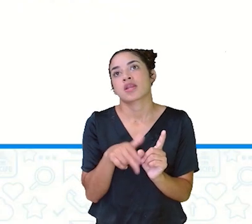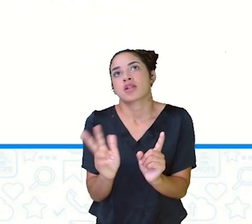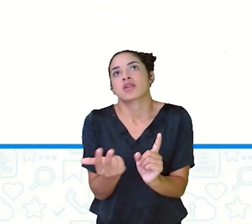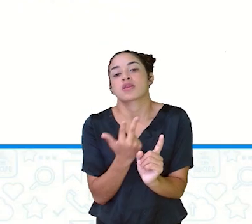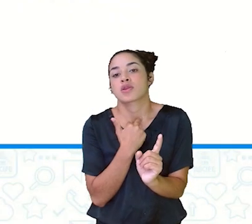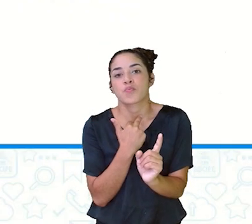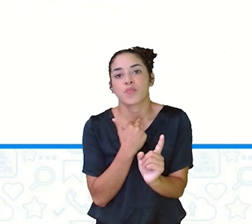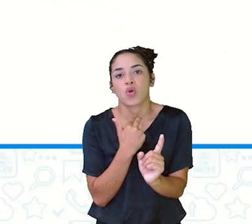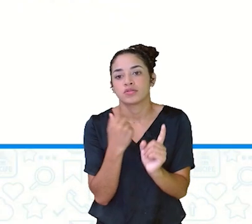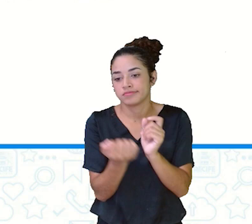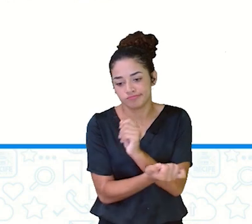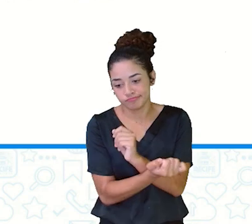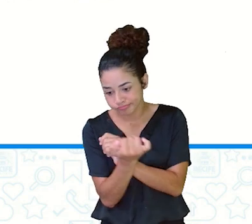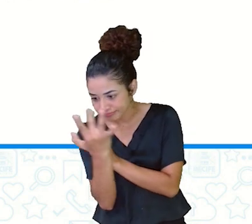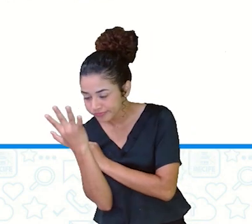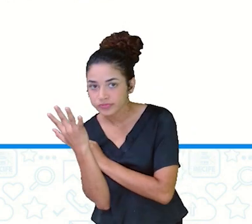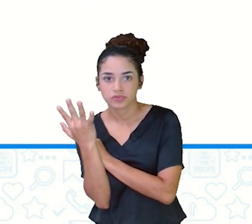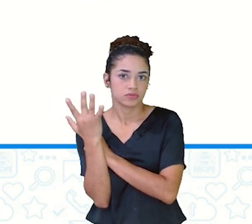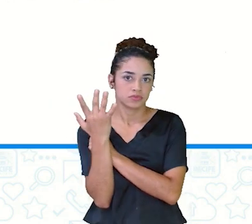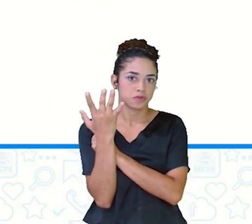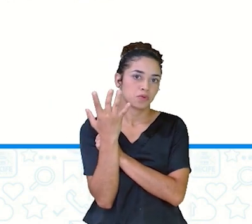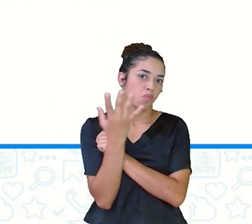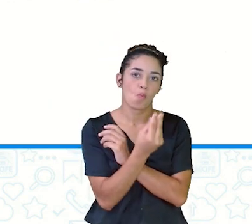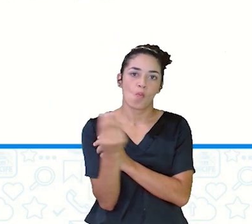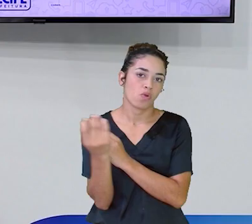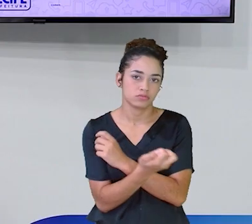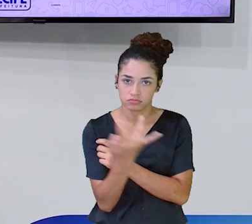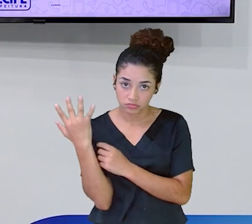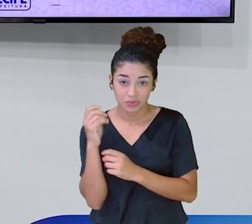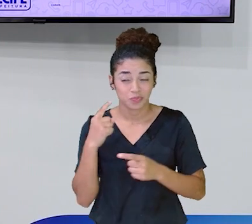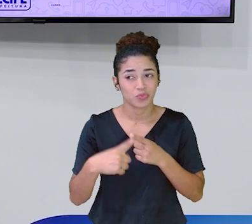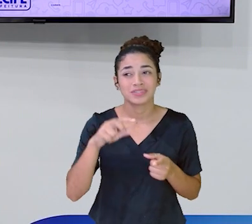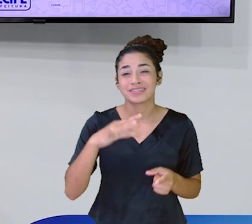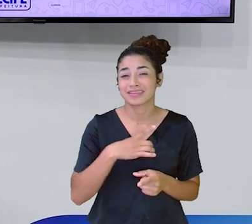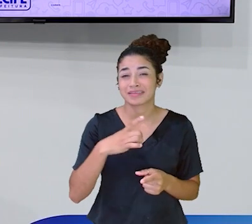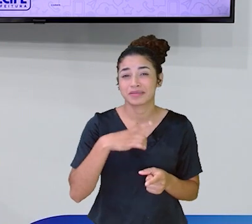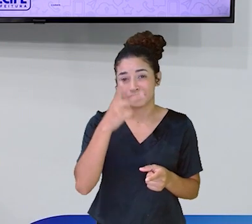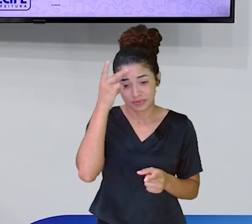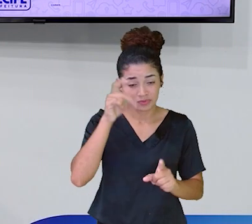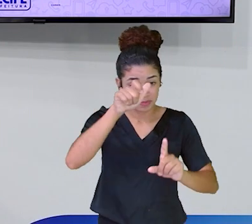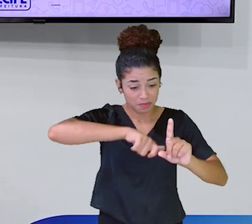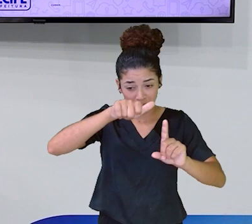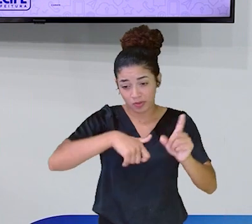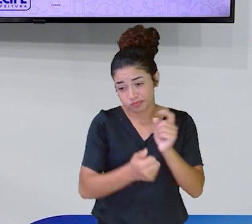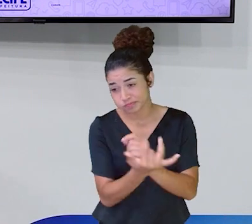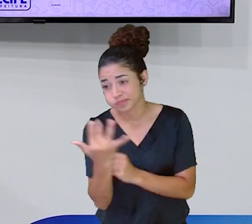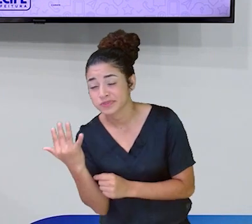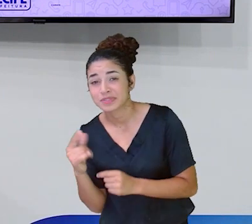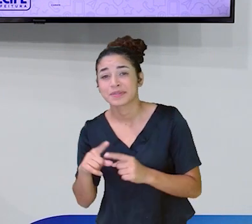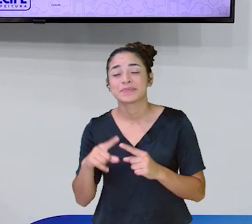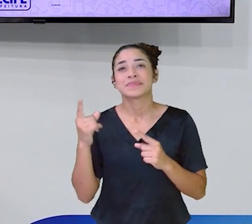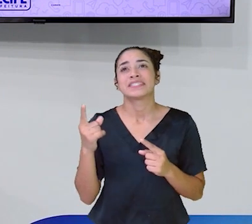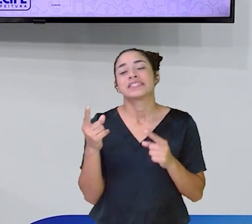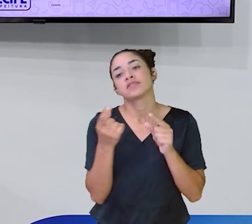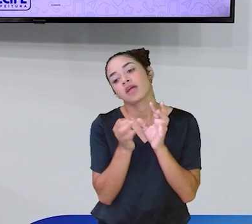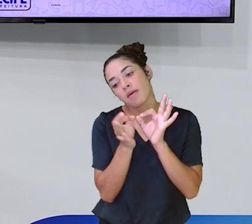ser muitos, não existem muitos personagens, porque quanto mais personagens, mais a narrativa vai ficando